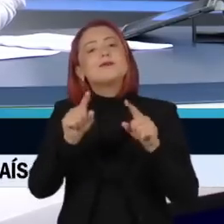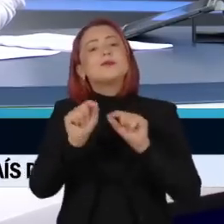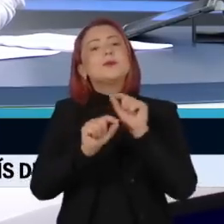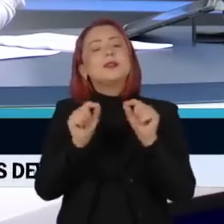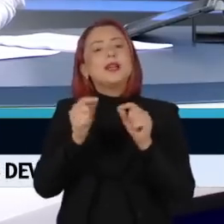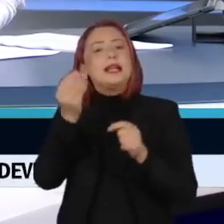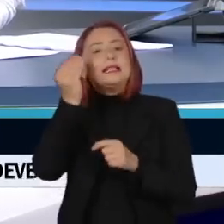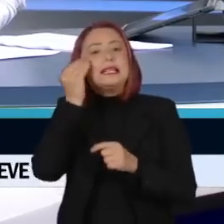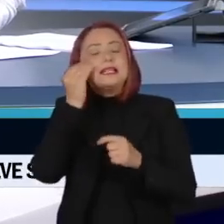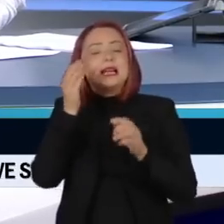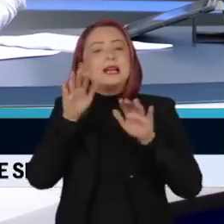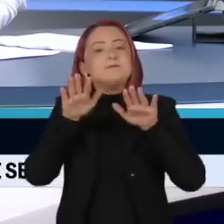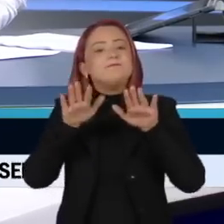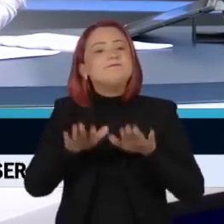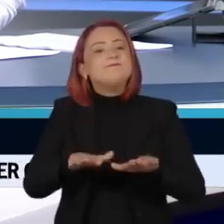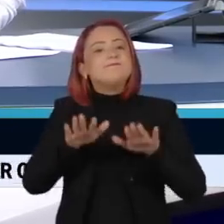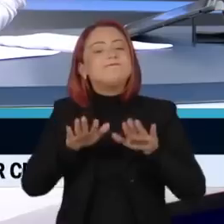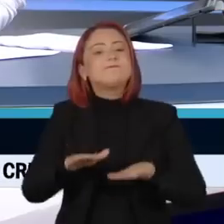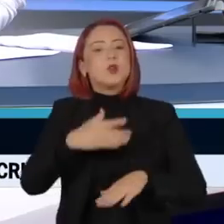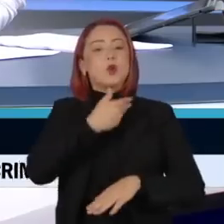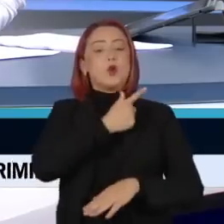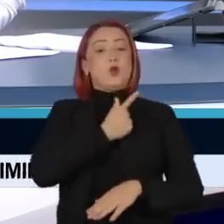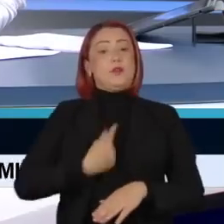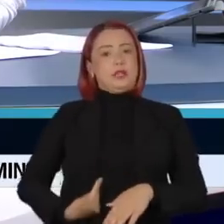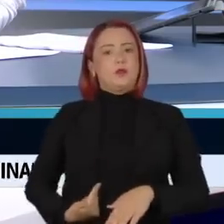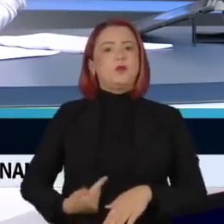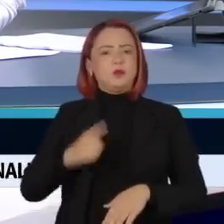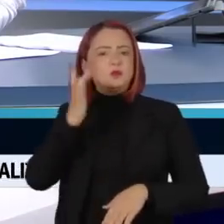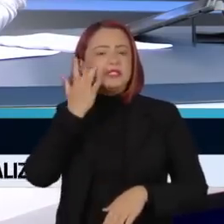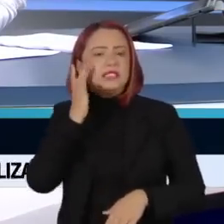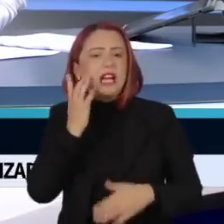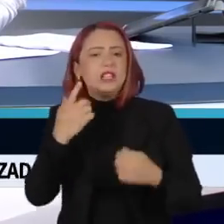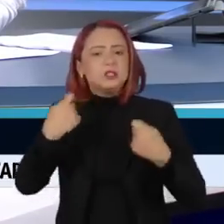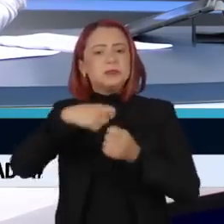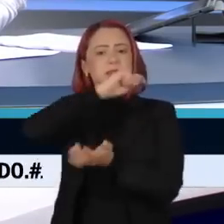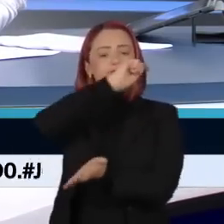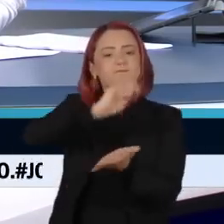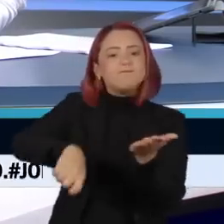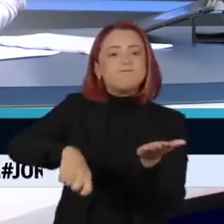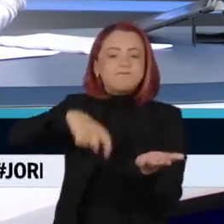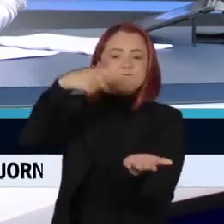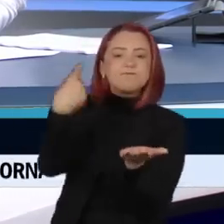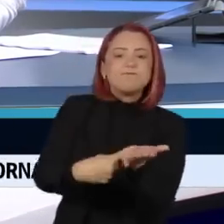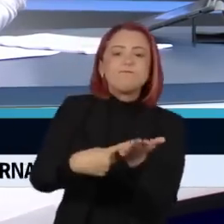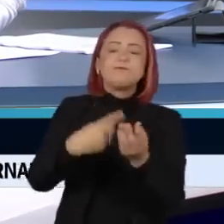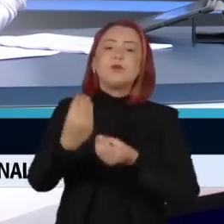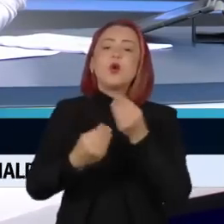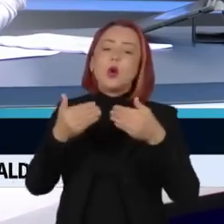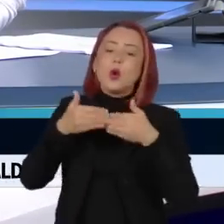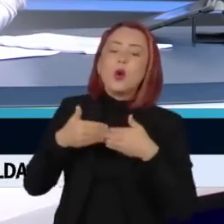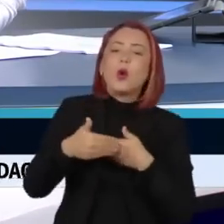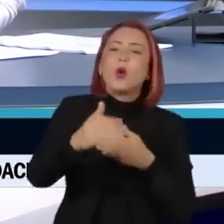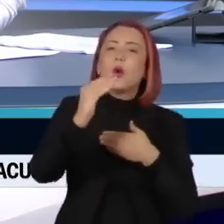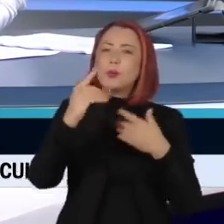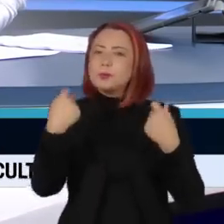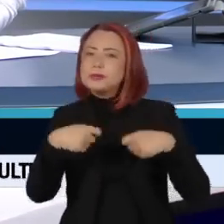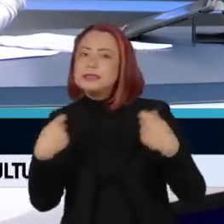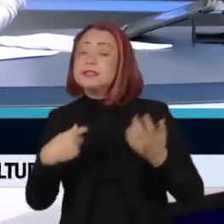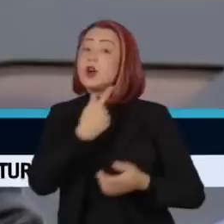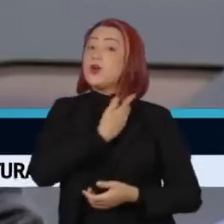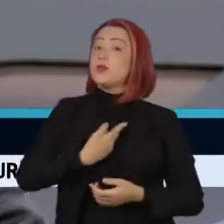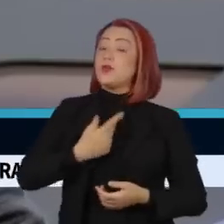relação com os governadores. Um pacto federativo seria um caminho para um início de mandato mais tranquilo em relação aos